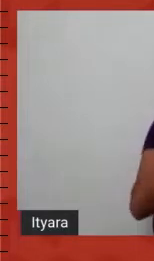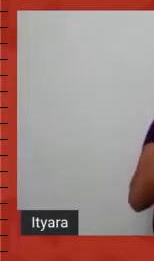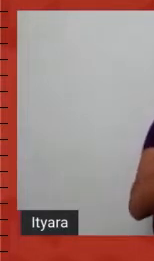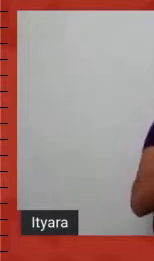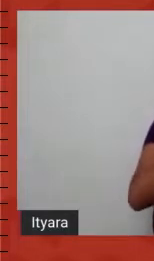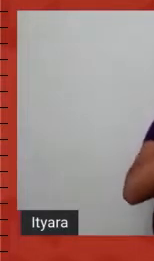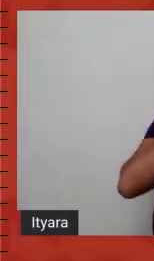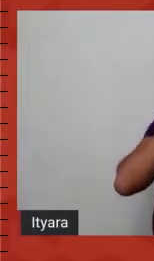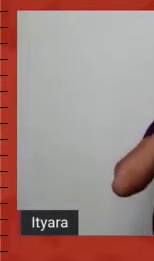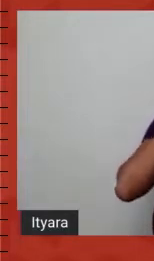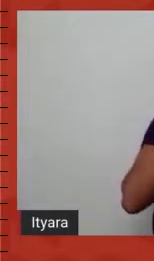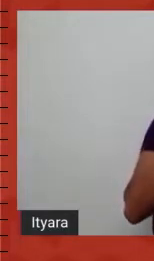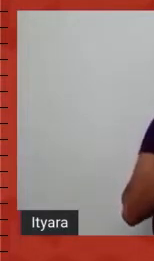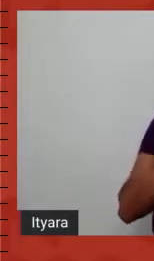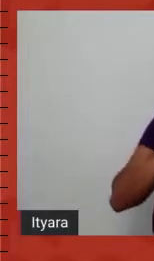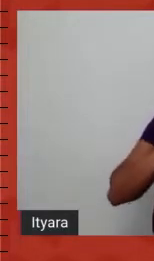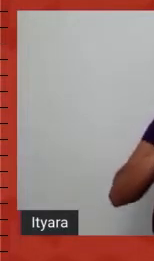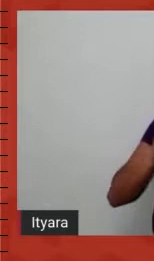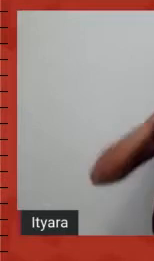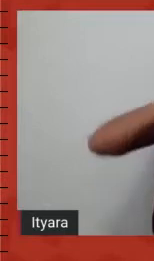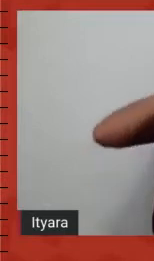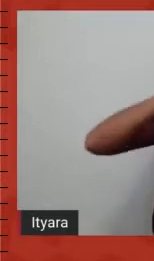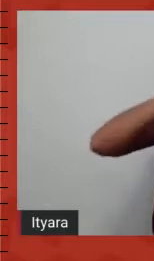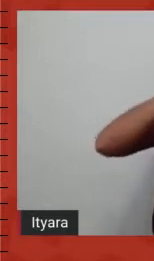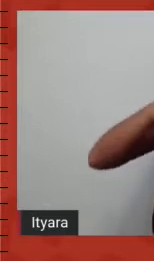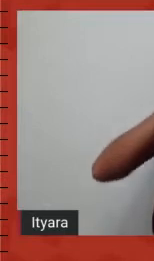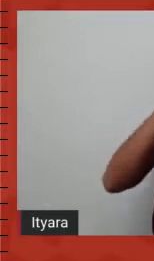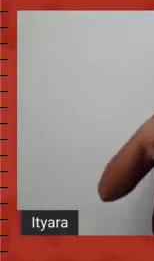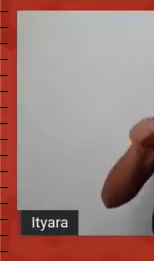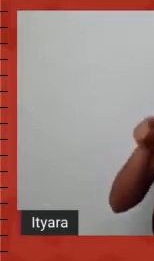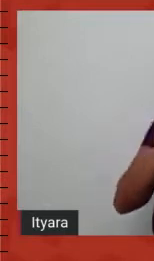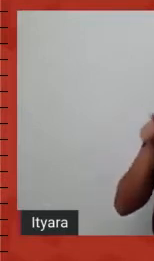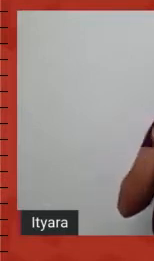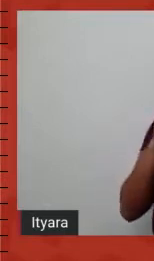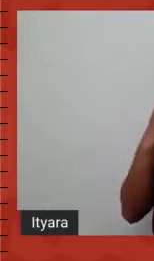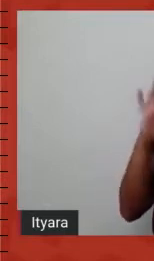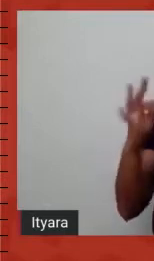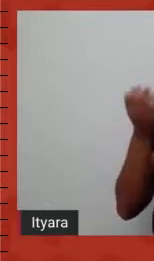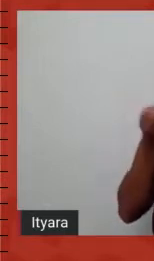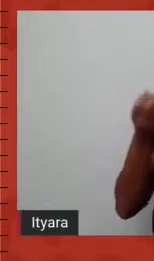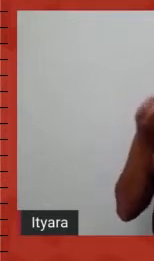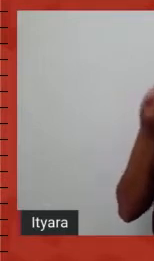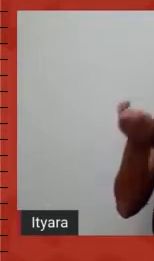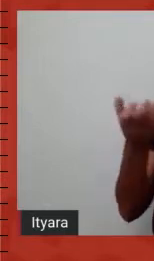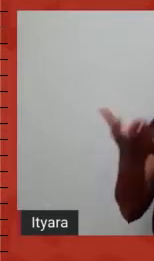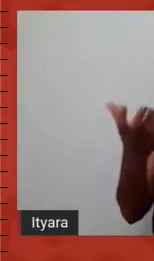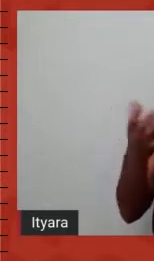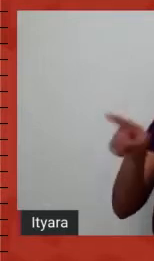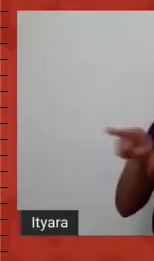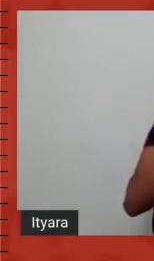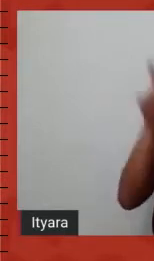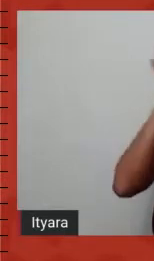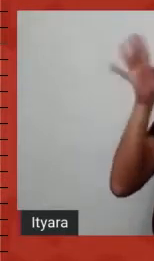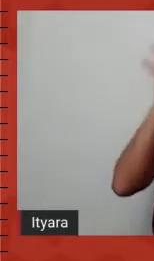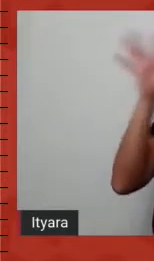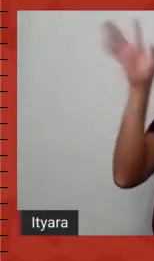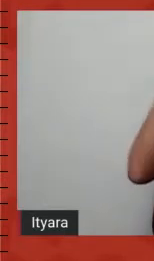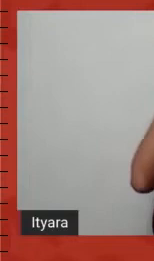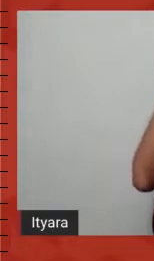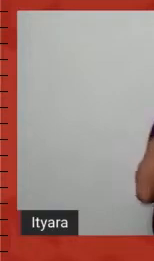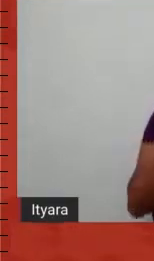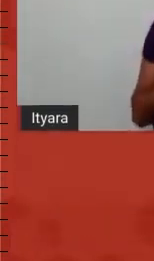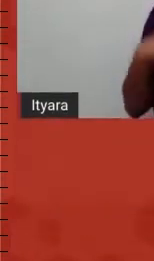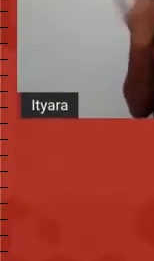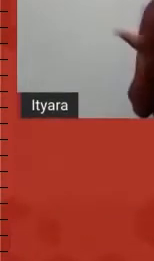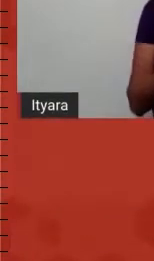híbrido, tecnologias de informação e comunicação para a educação, além de teorias de aprendizagem. Doutora Maria